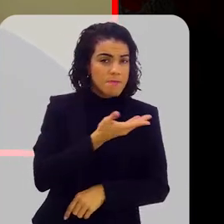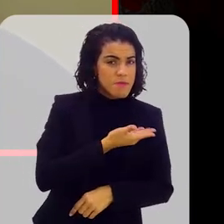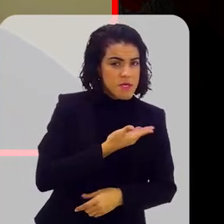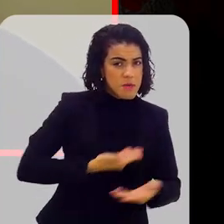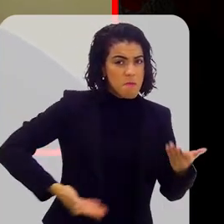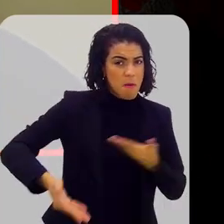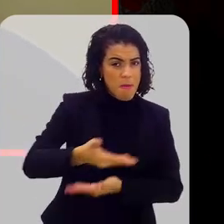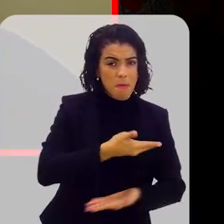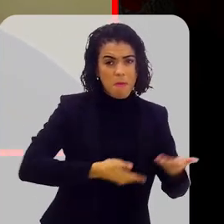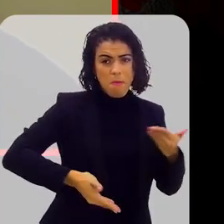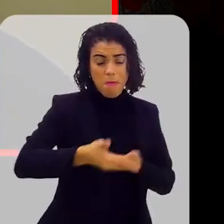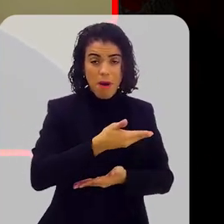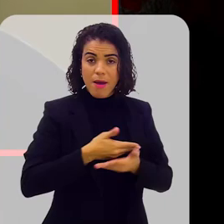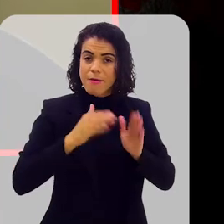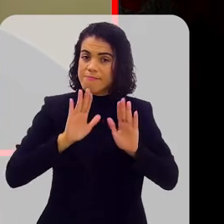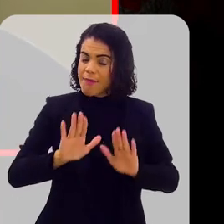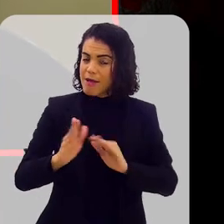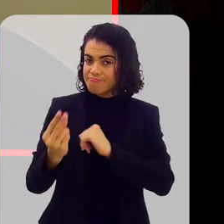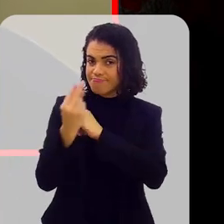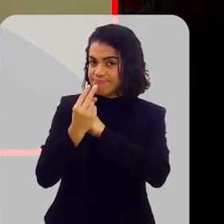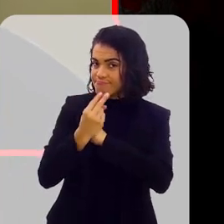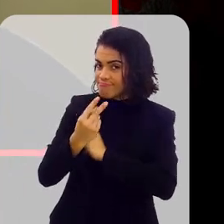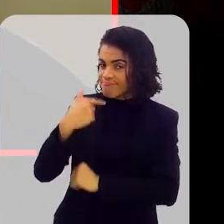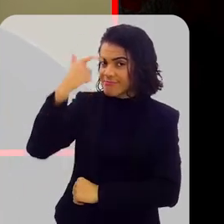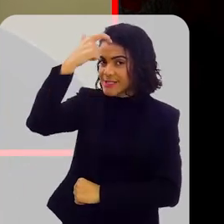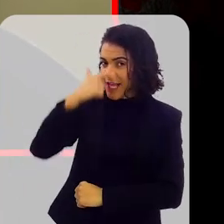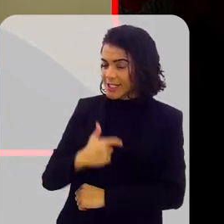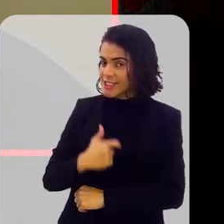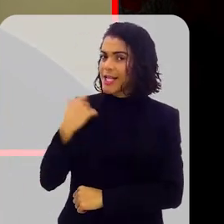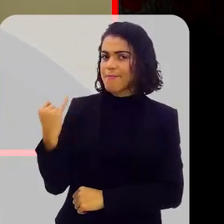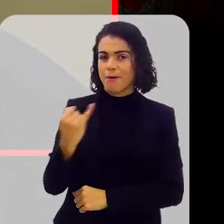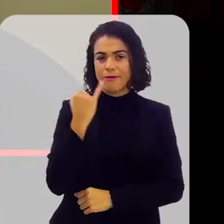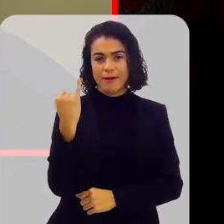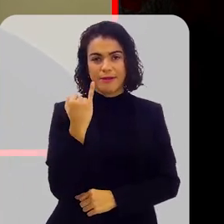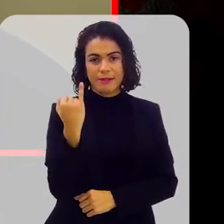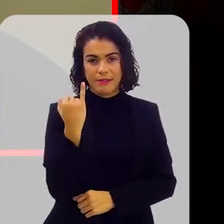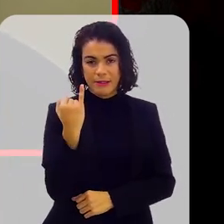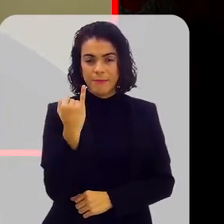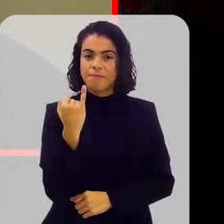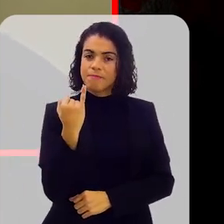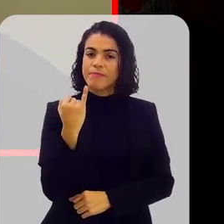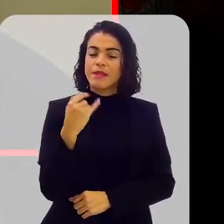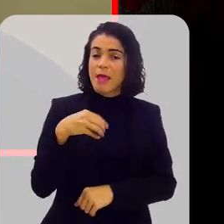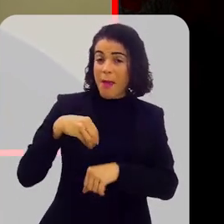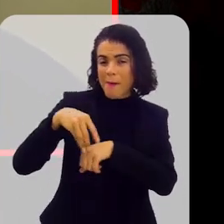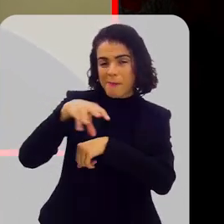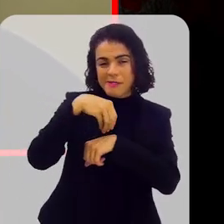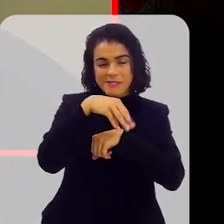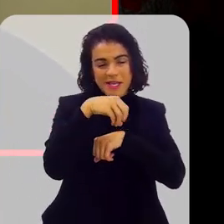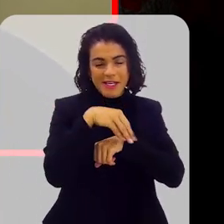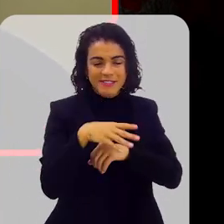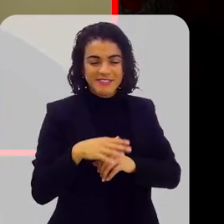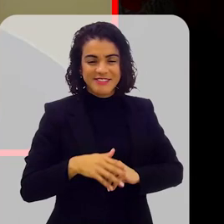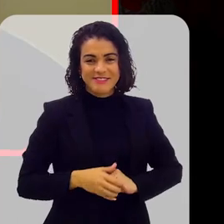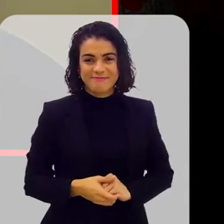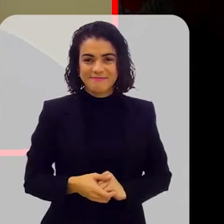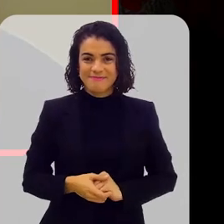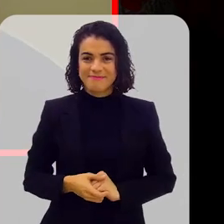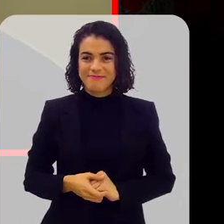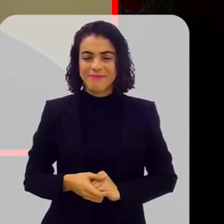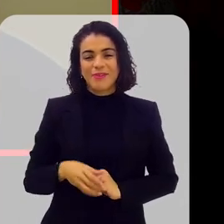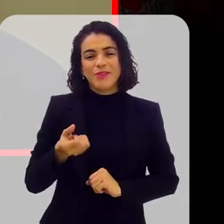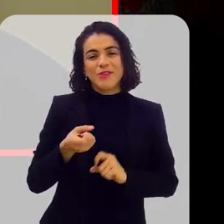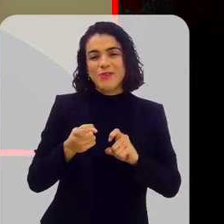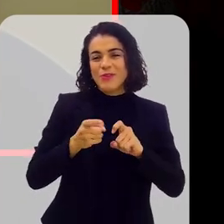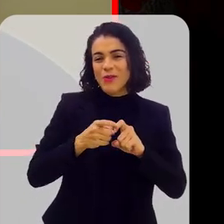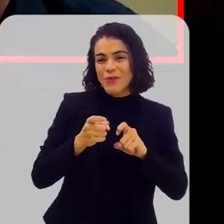família, né? Tem os amigos, tem tudo isso, mas cuidar um pouco da gente também, eu acho que é extremamente importante. Eu acho que essa mensagem que